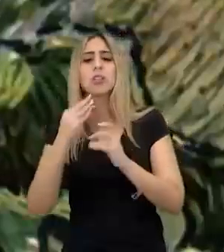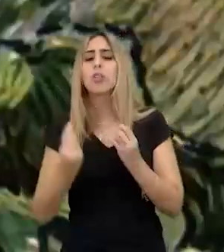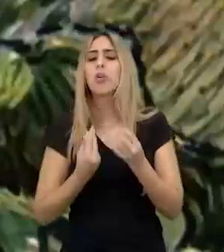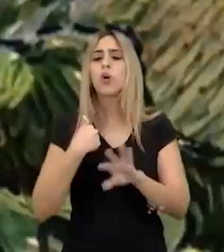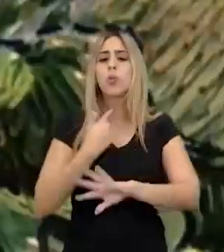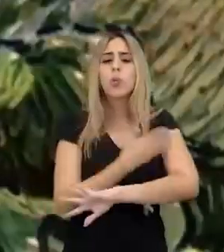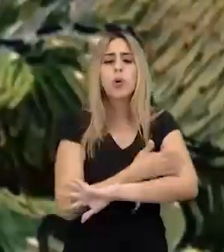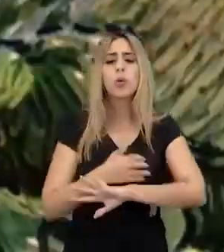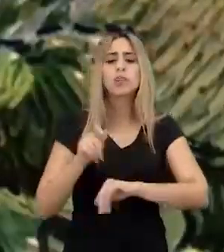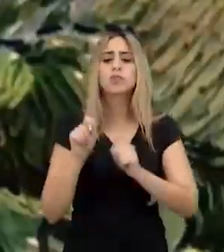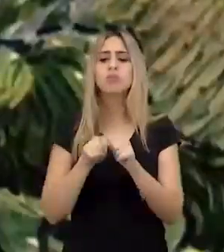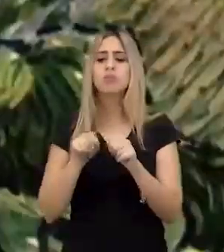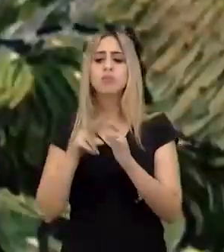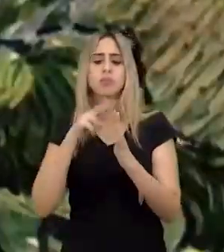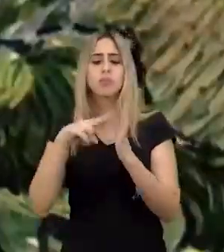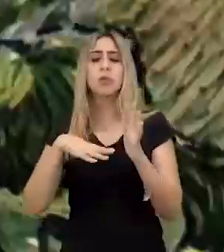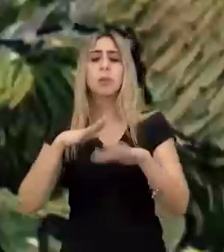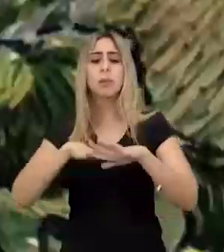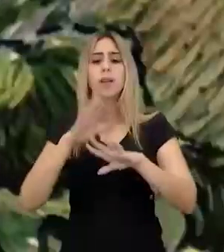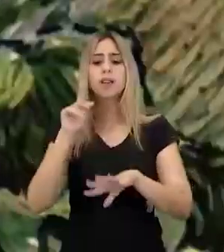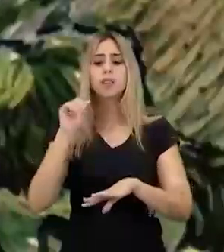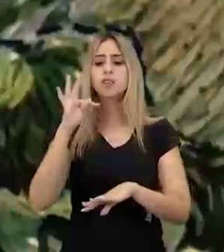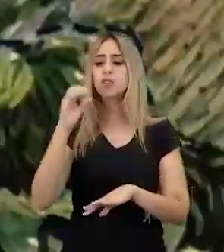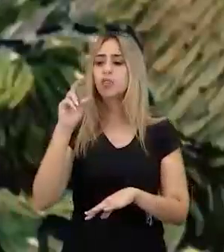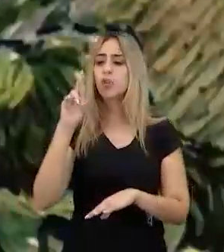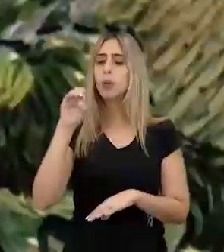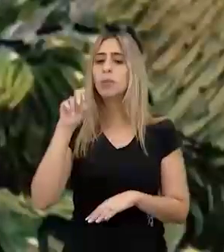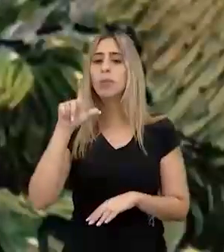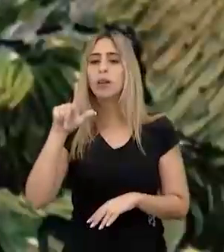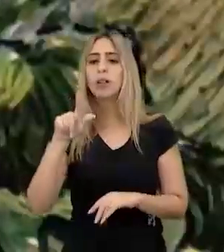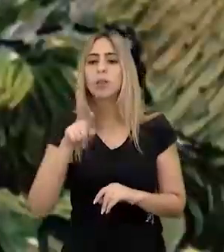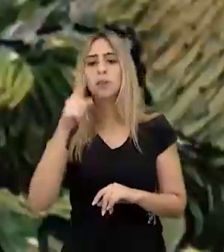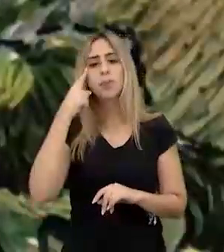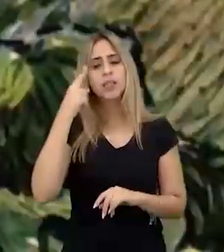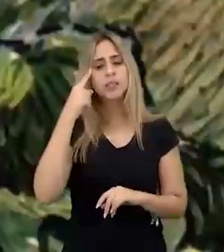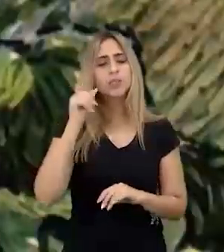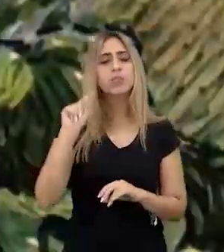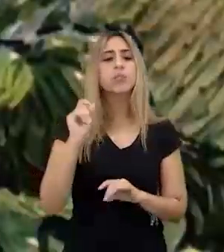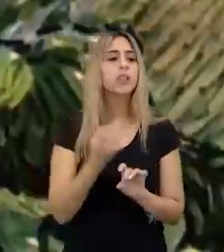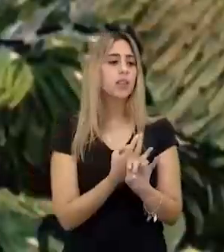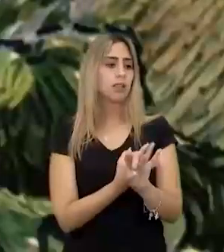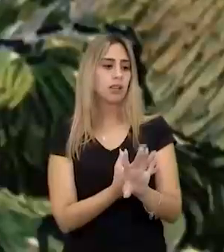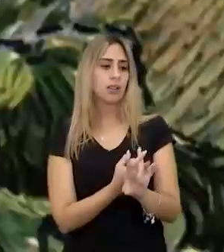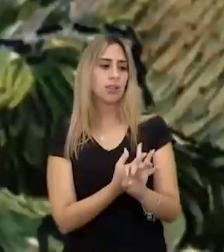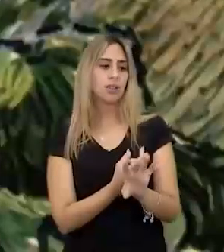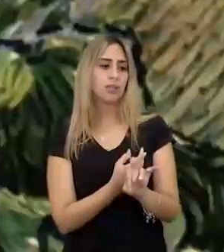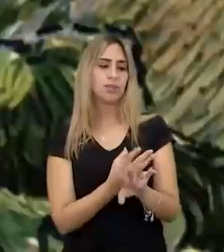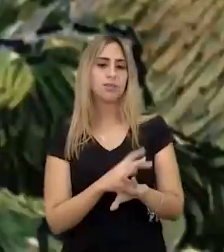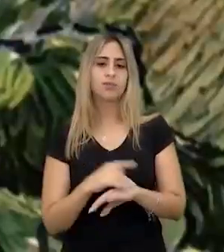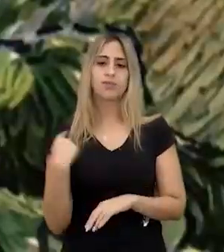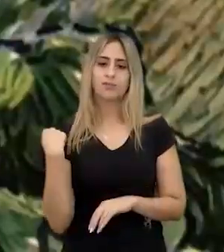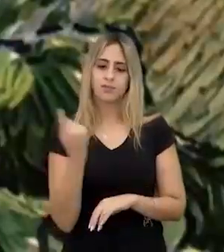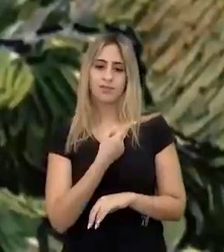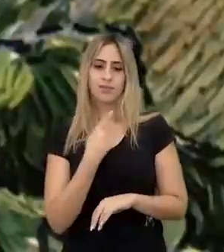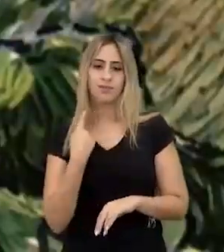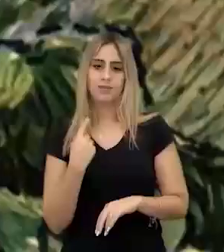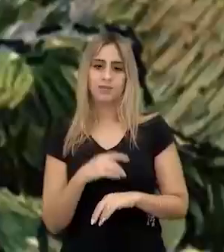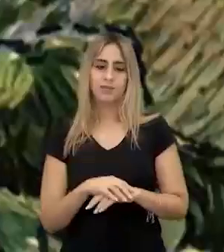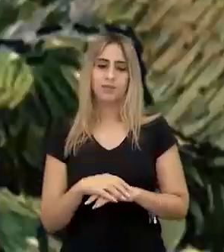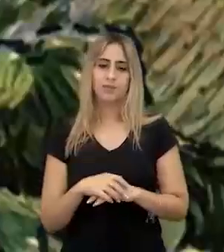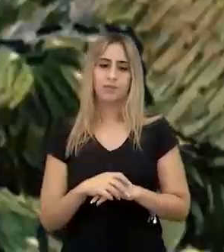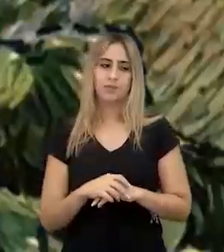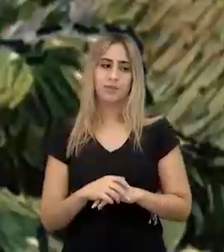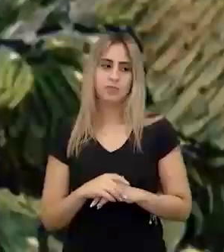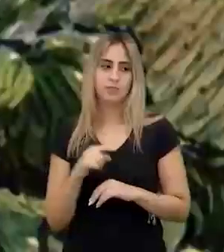começo a fazer a leitura um pouco mais formal, pensando na técnica, né? E em outro momento, na próxima aula, nós vamos falar um pouco dessa